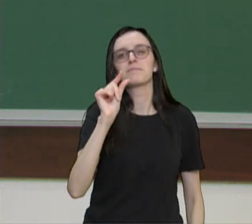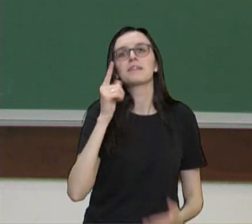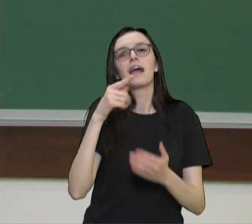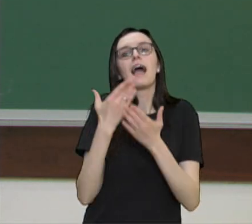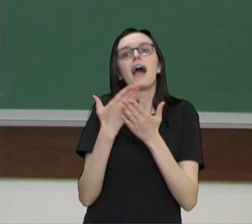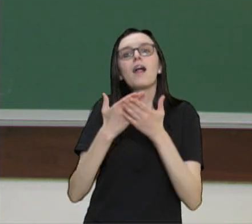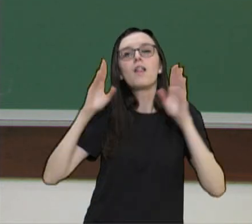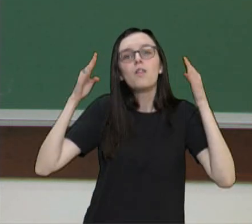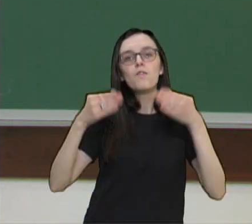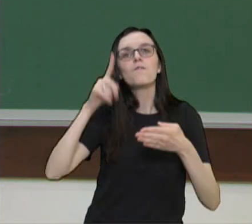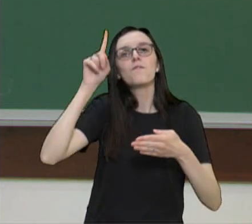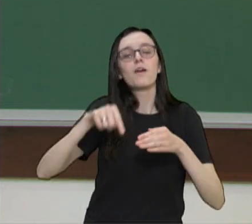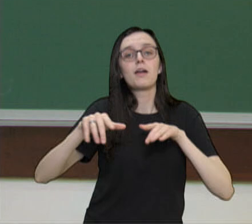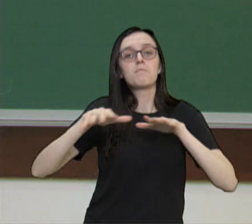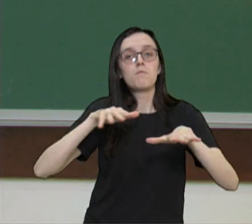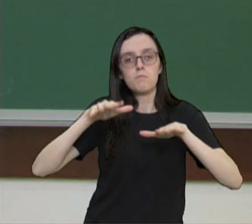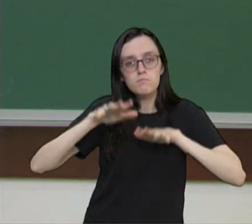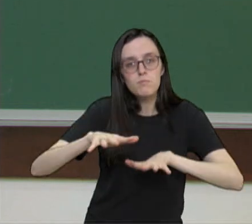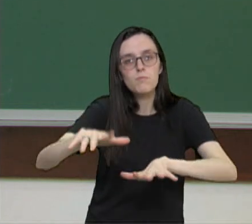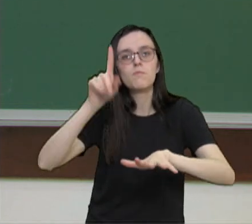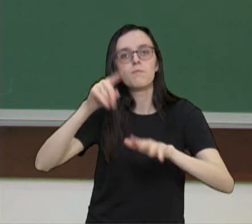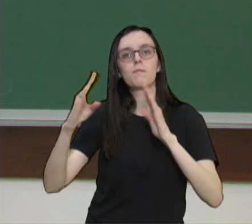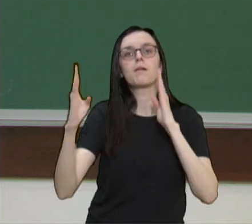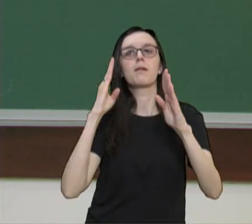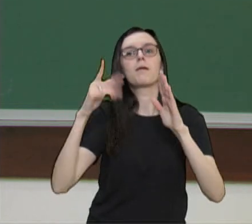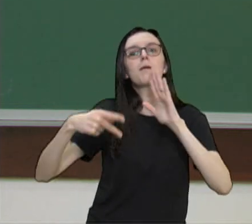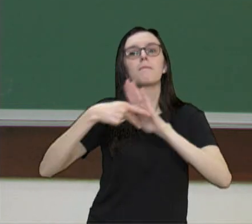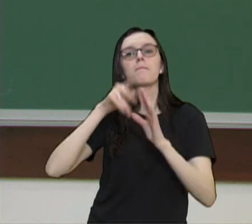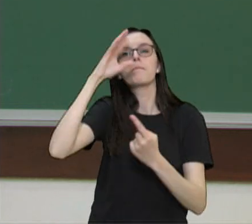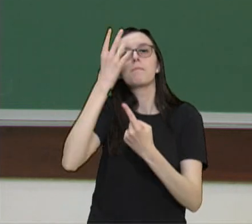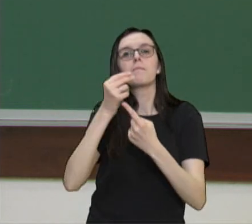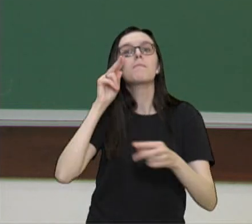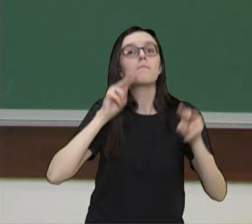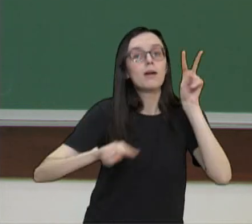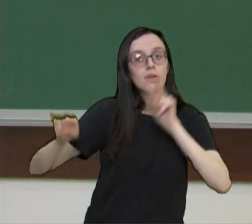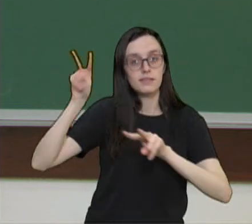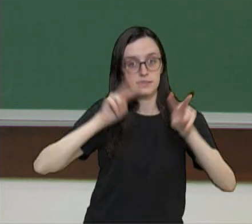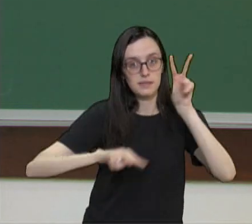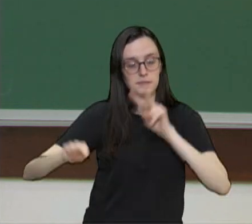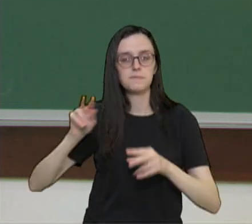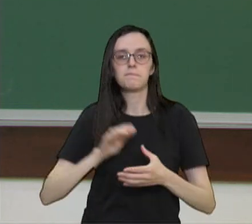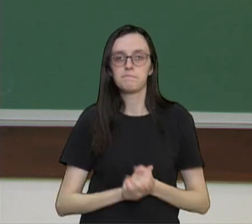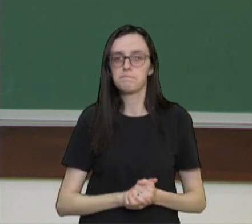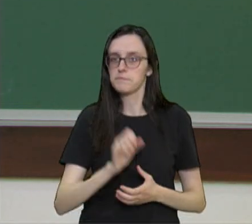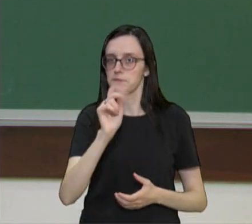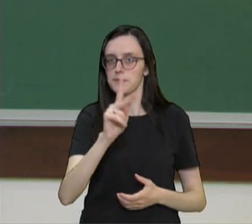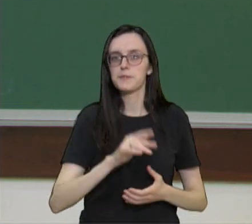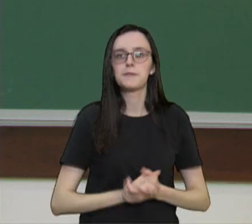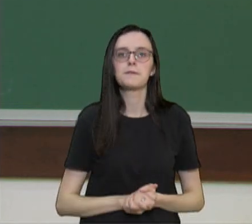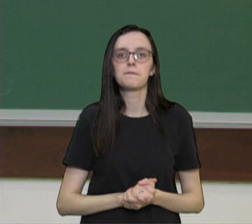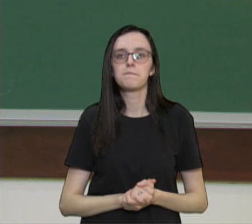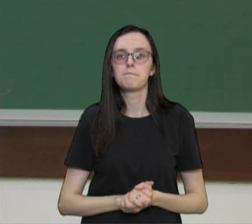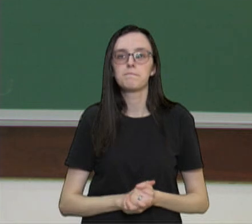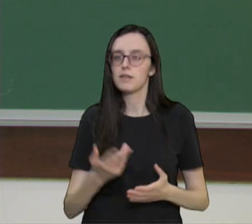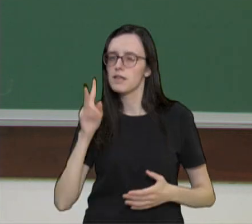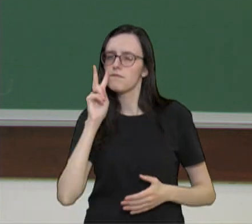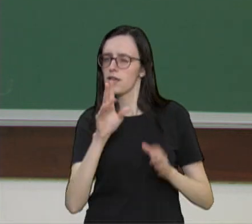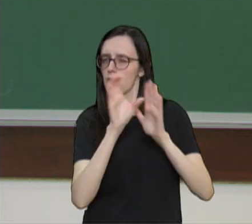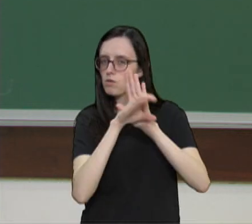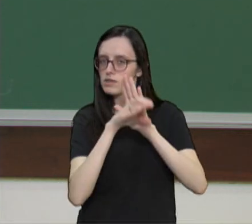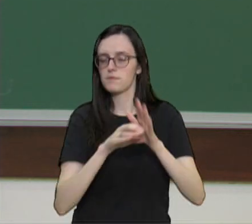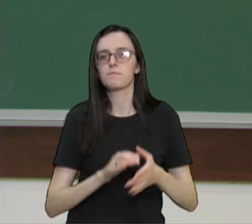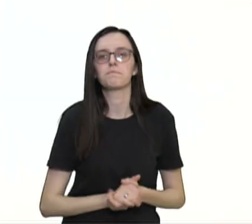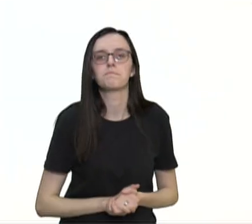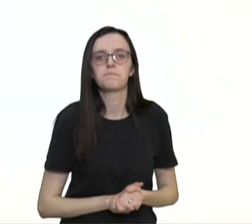aula sobre movimentos e períodos das artes visuais. Tá? Vamos conceituar para vocês?